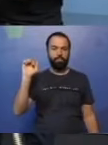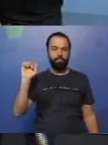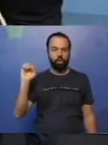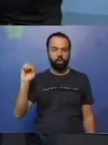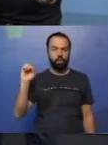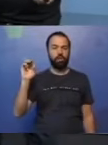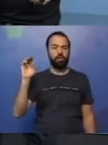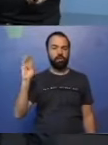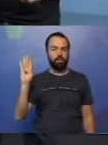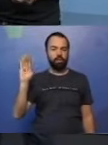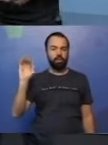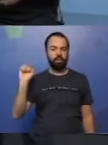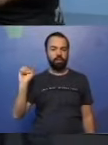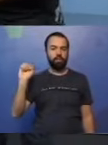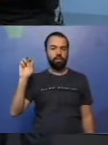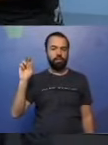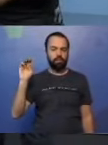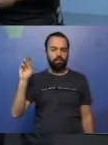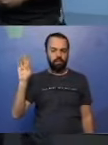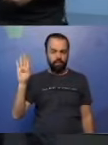Mas o que é probabilidade?